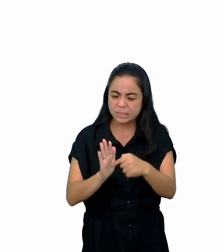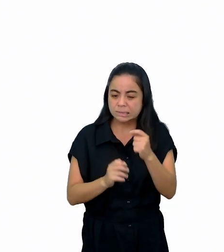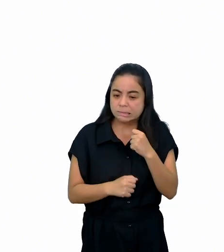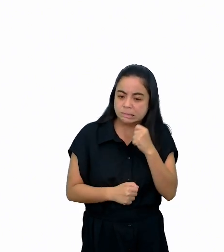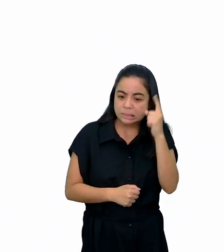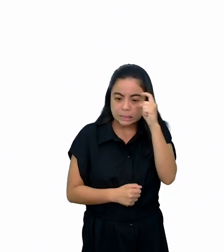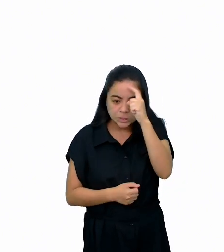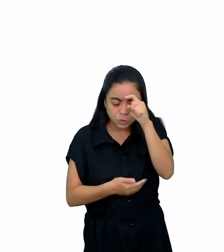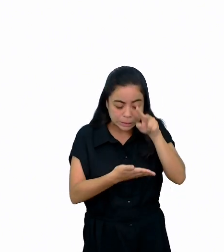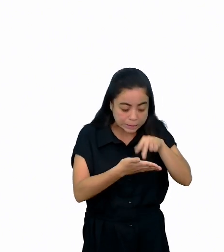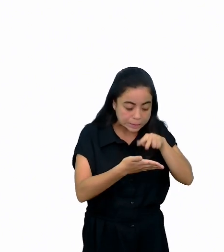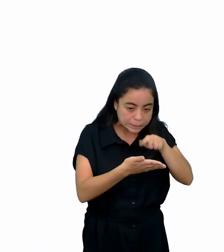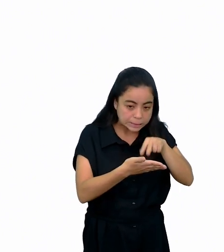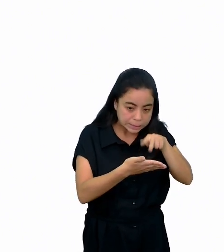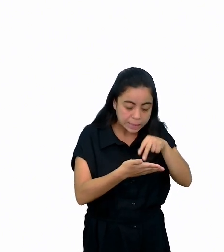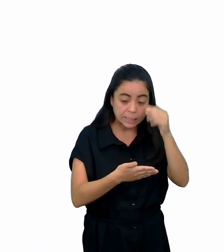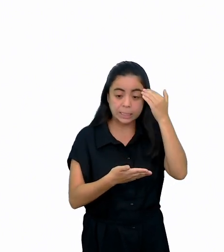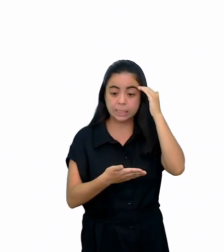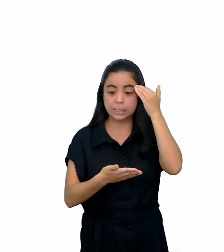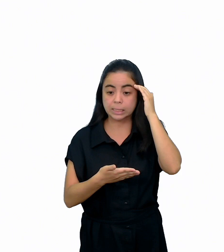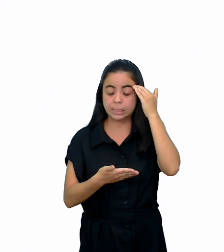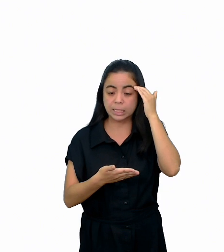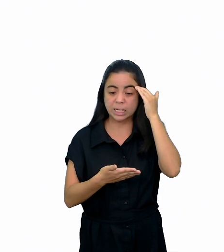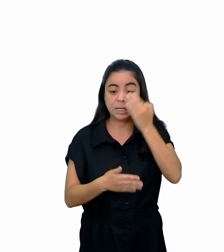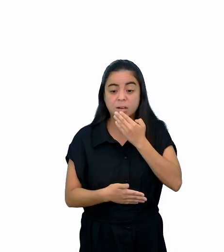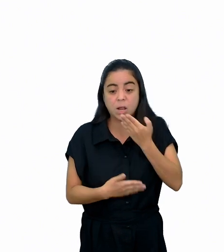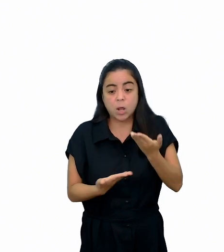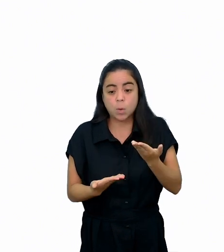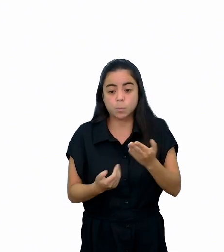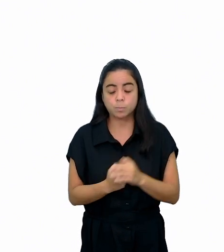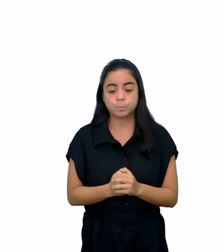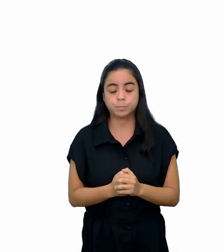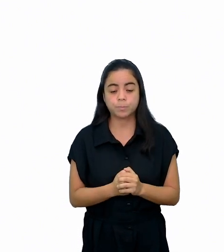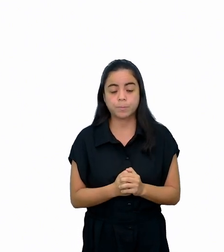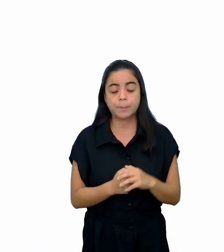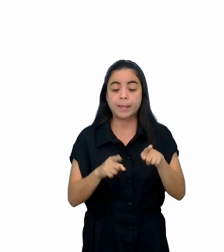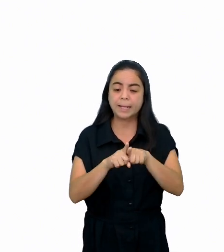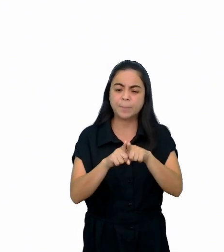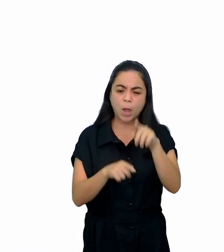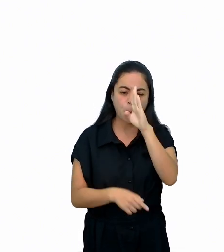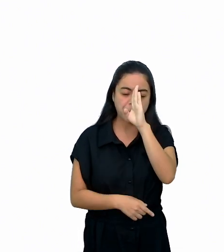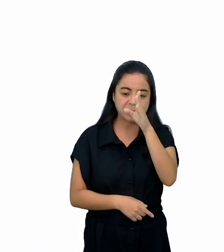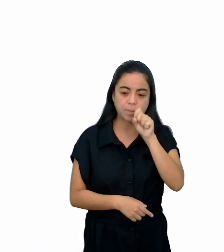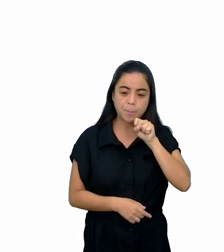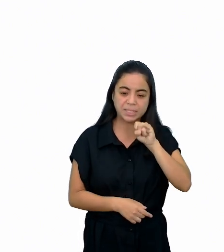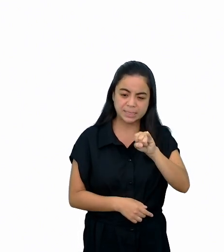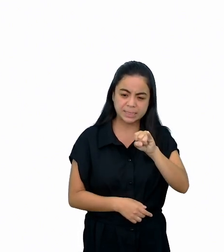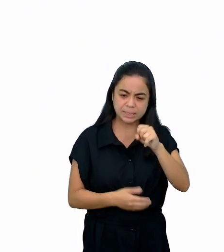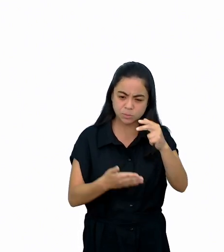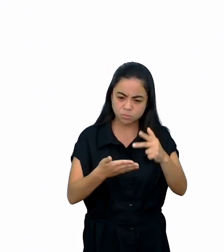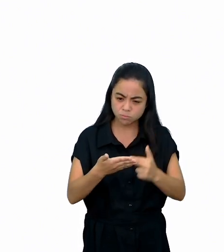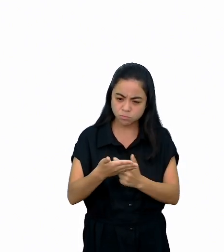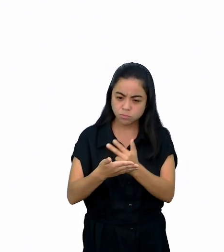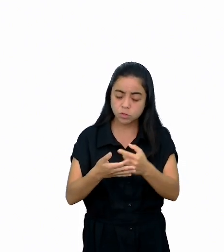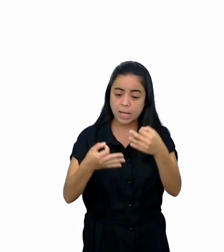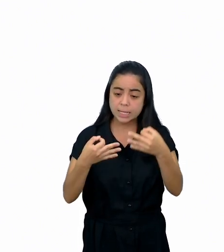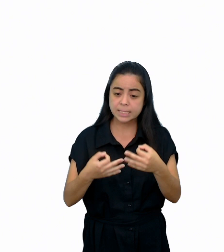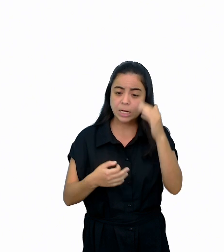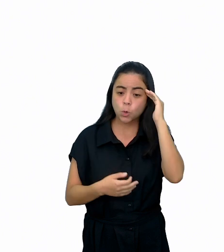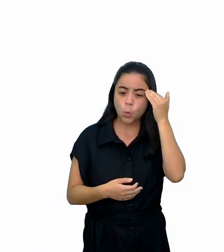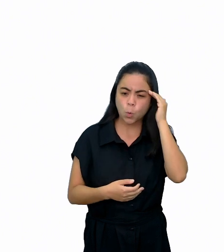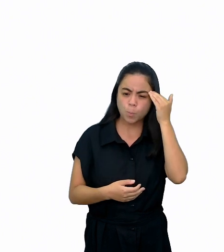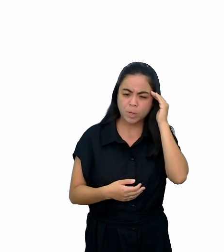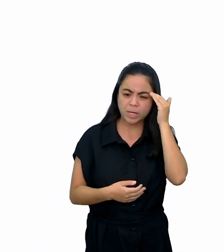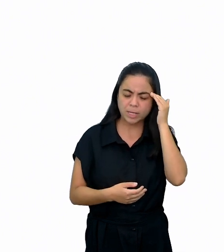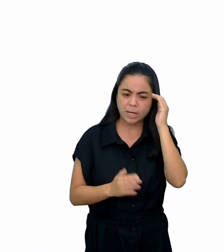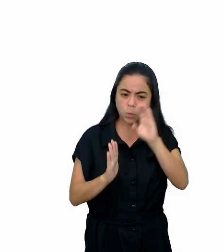na leitura, na compreensão do que está sendo solicitado e principalmente se elas estão compreendendo alguns